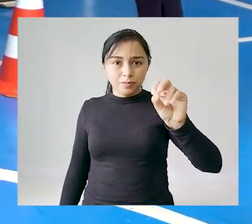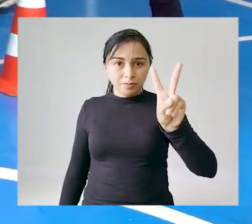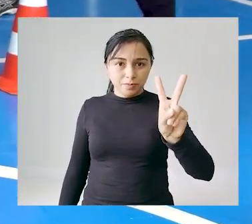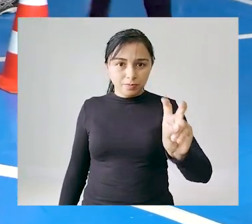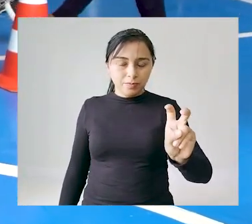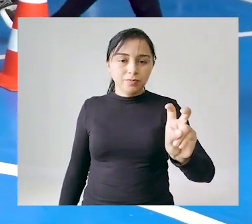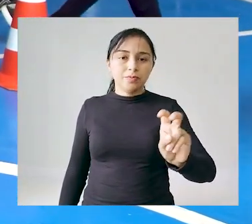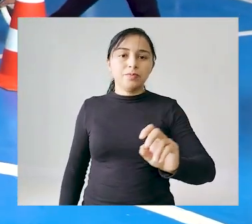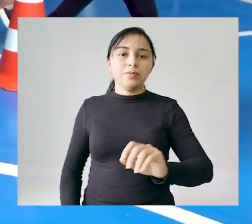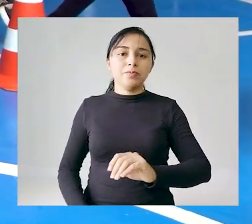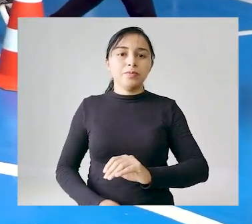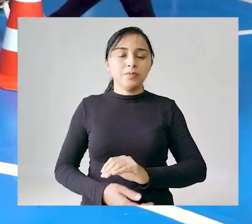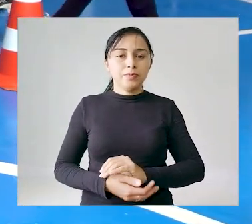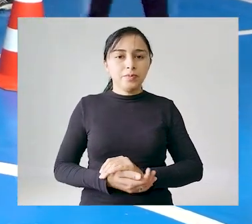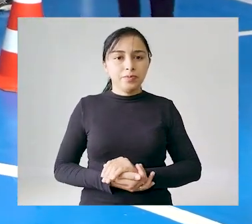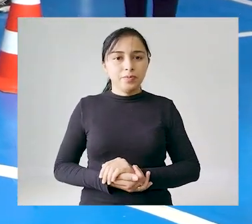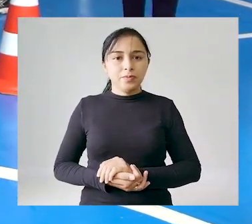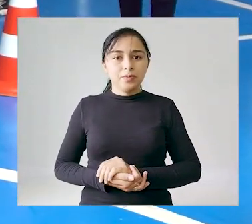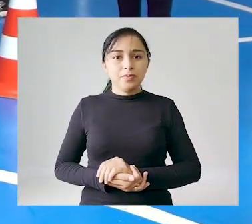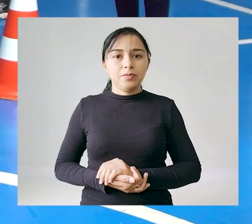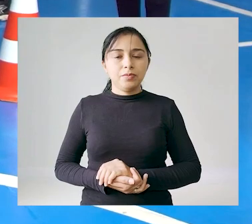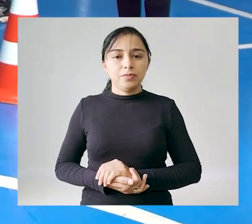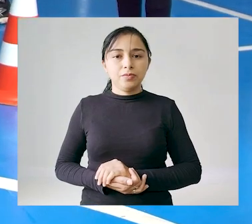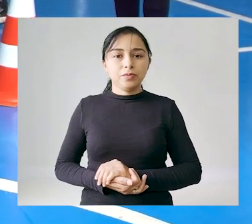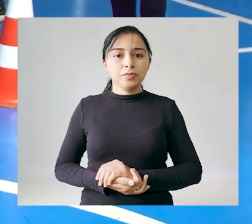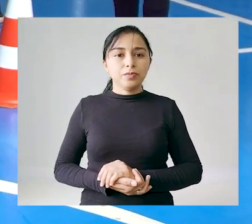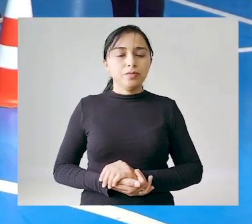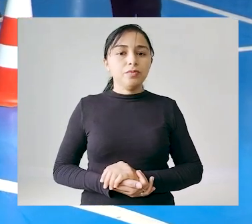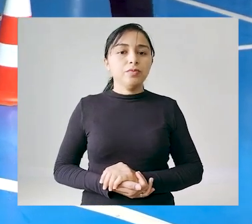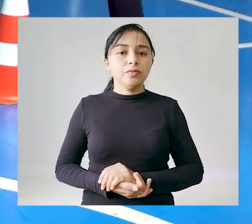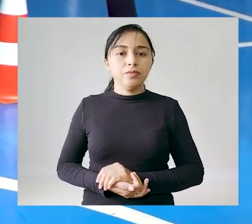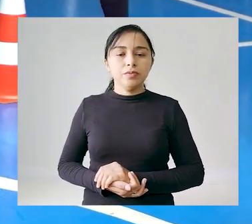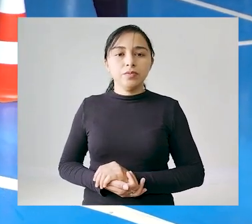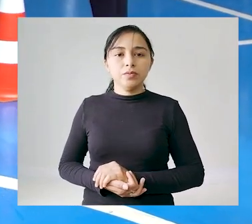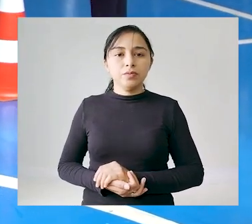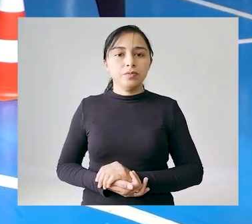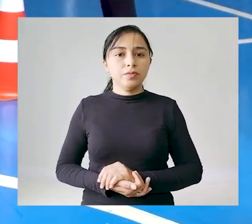9. 10.